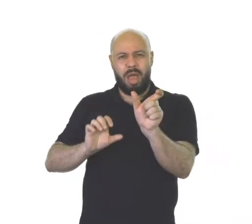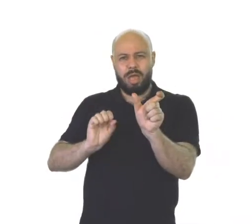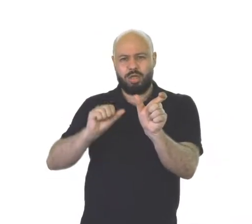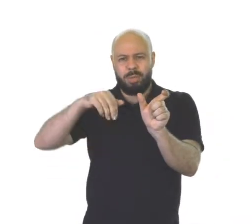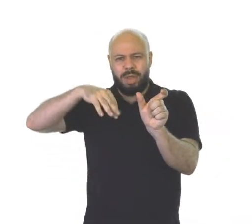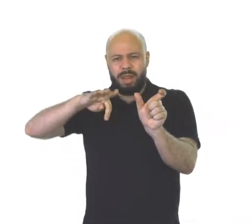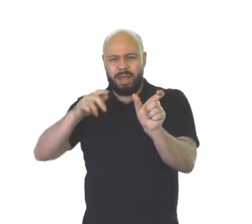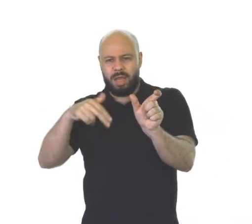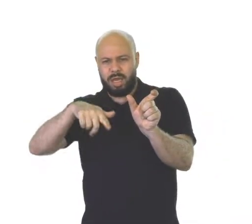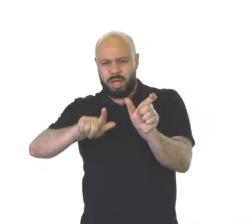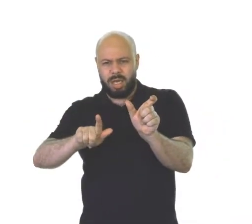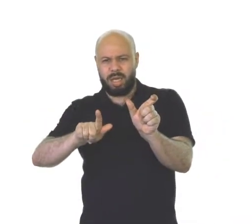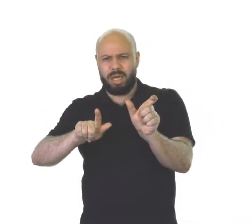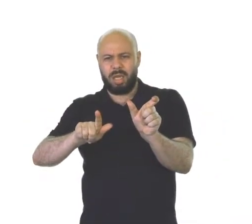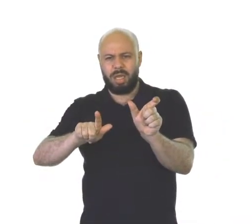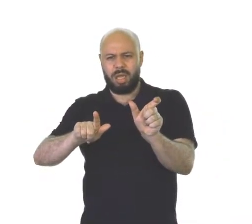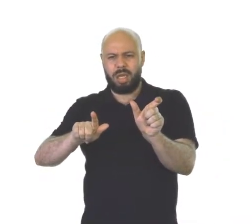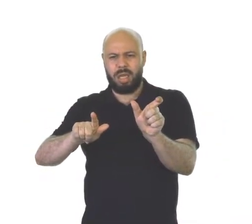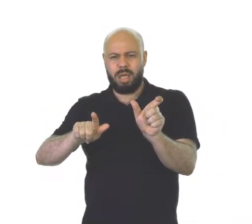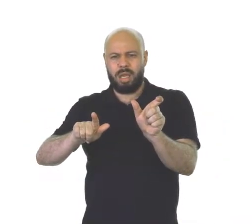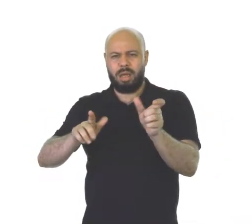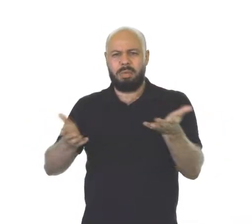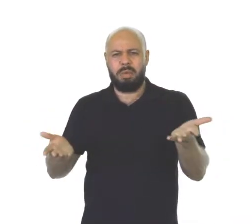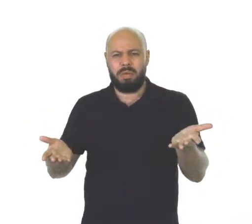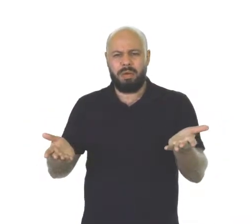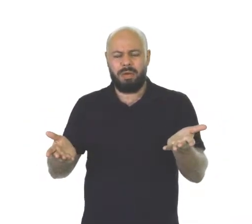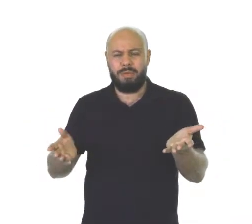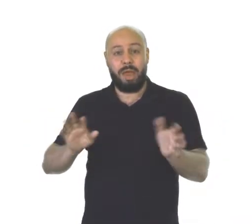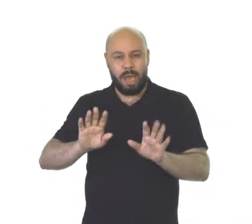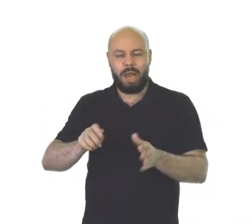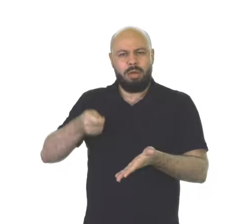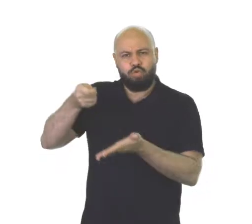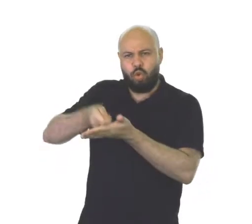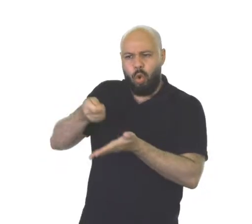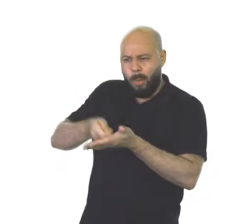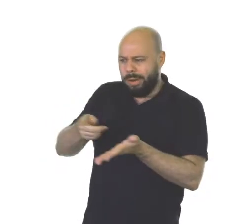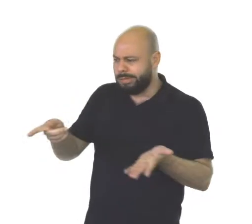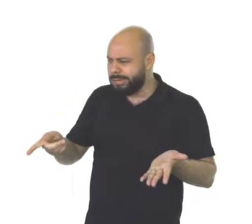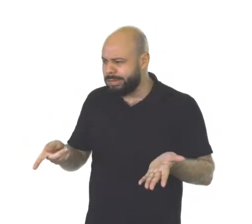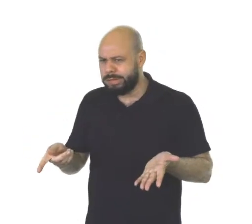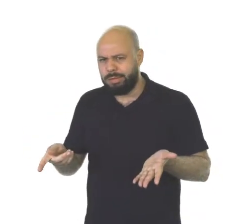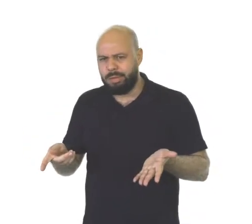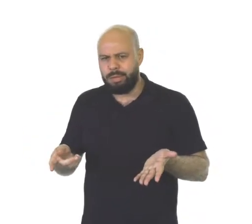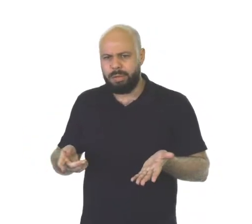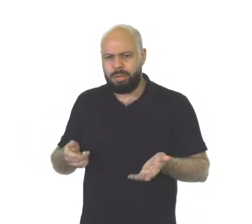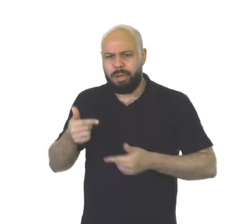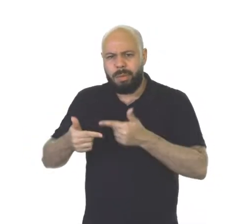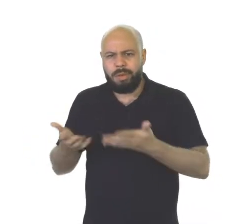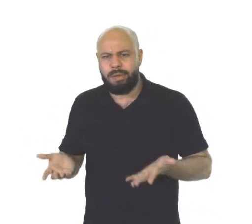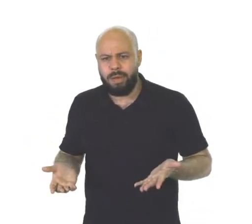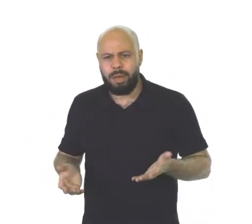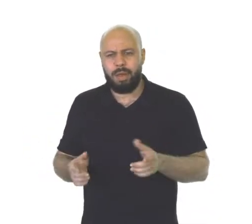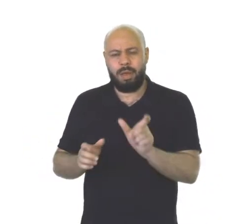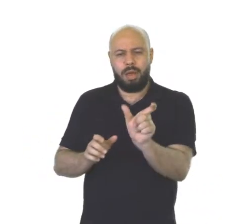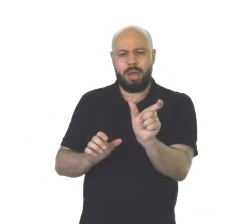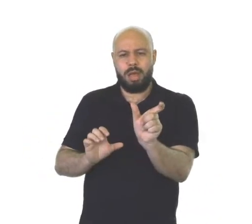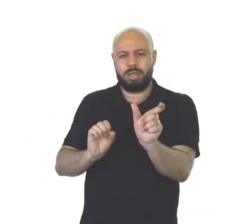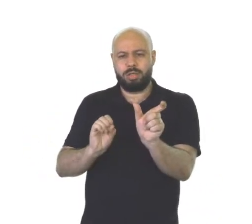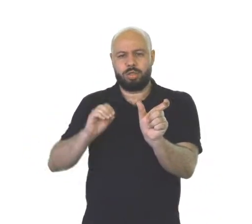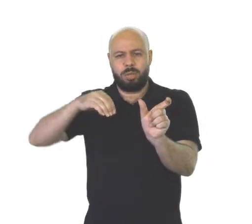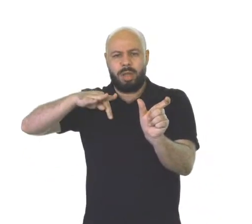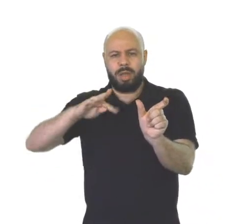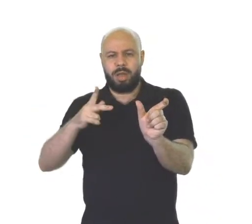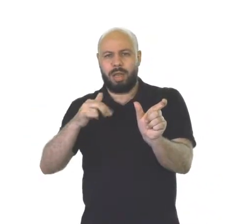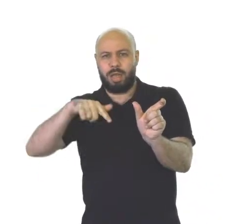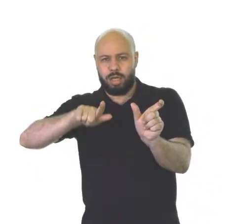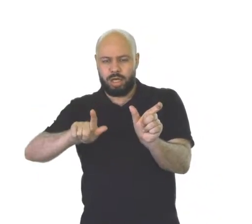Ou seja, ela já está cobrando dele um posicionamento, uma atitude. Esse something é uma dessas